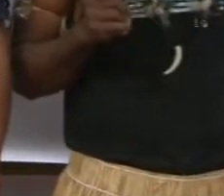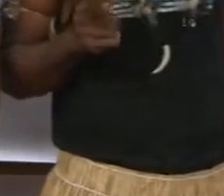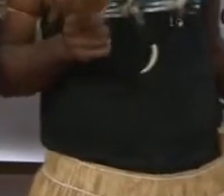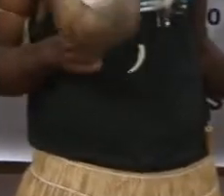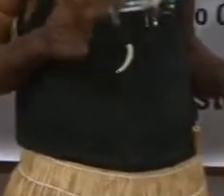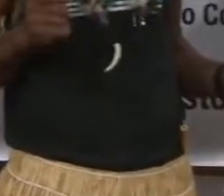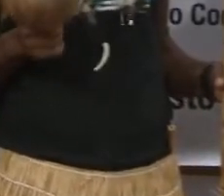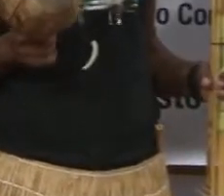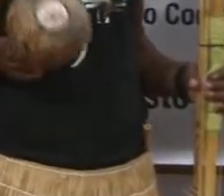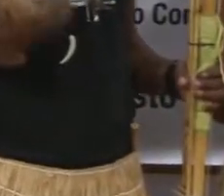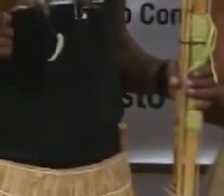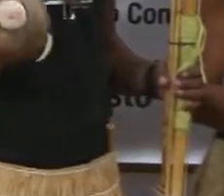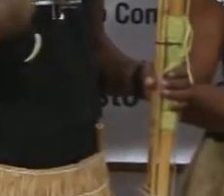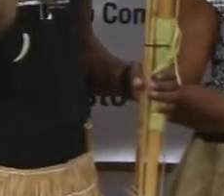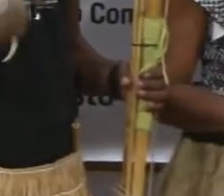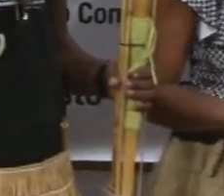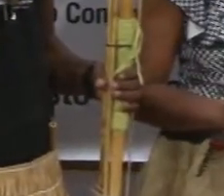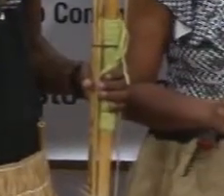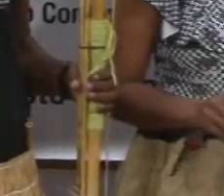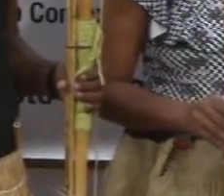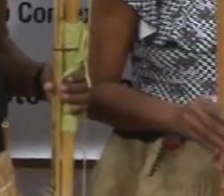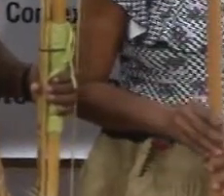E aí